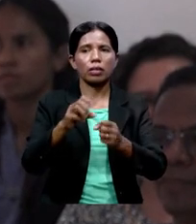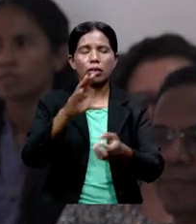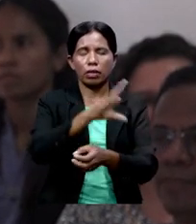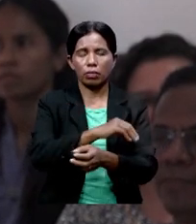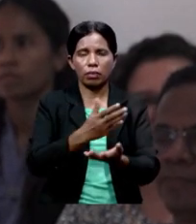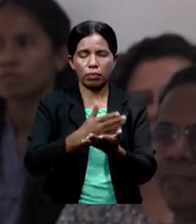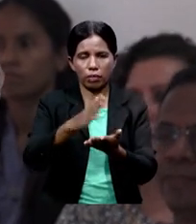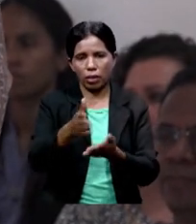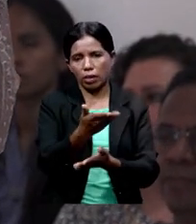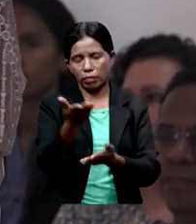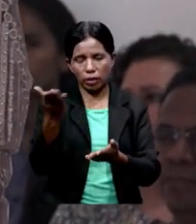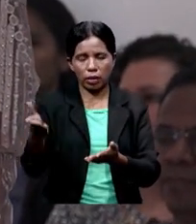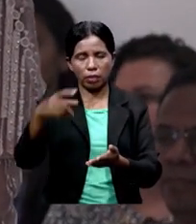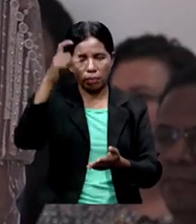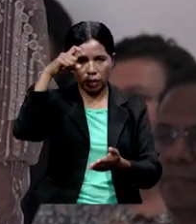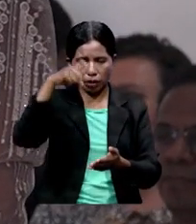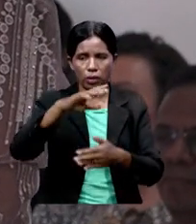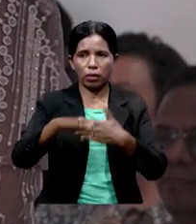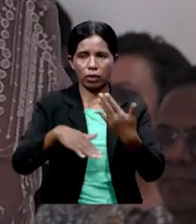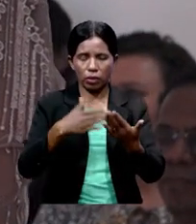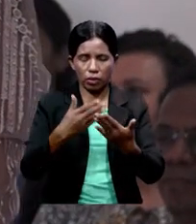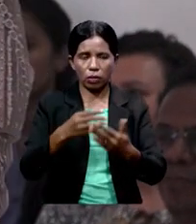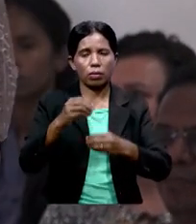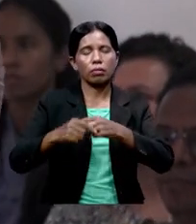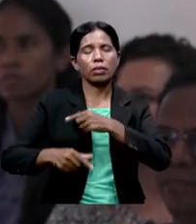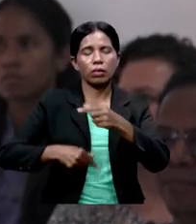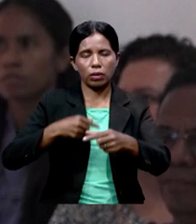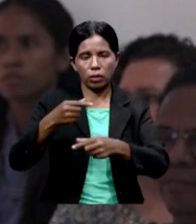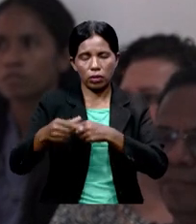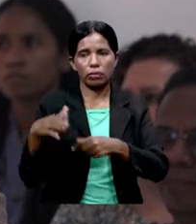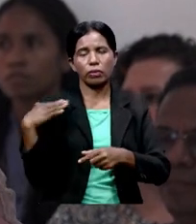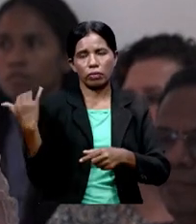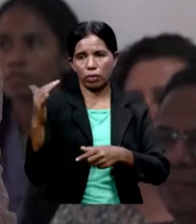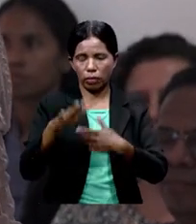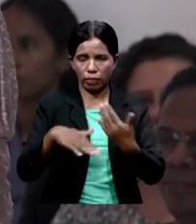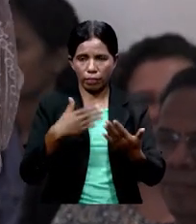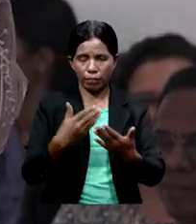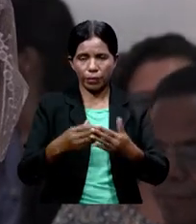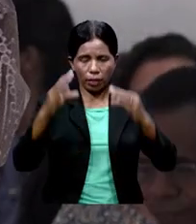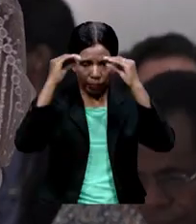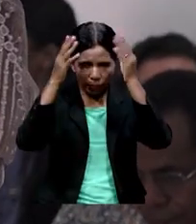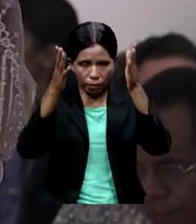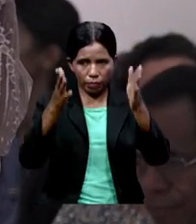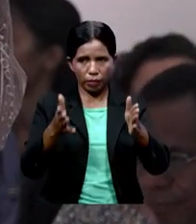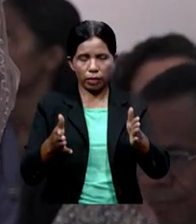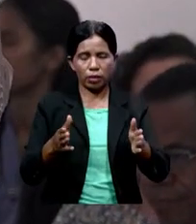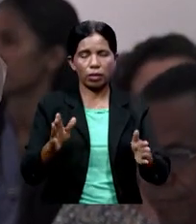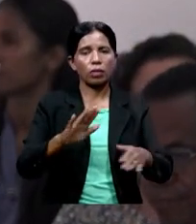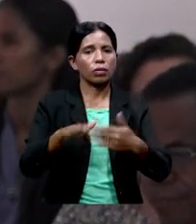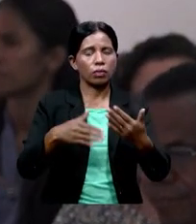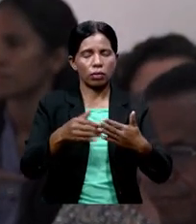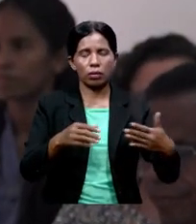partilhar os seus conhecimentos com as gerações mais jovens. E os professores são